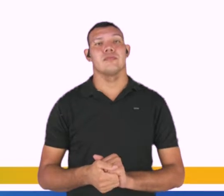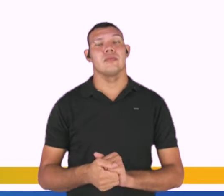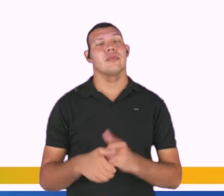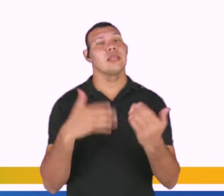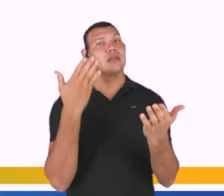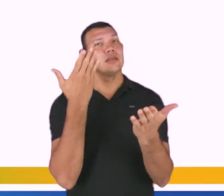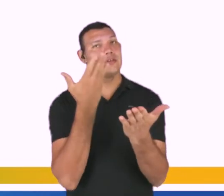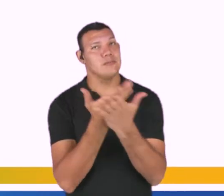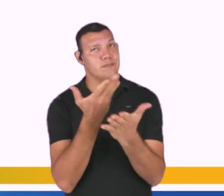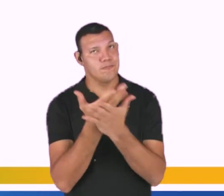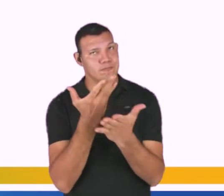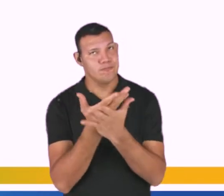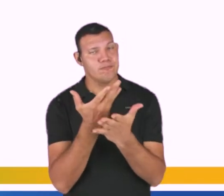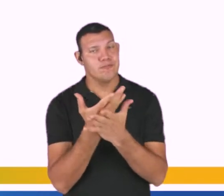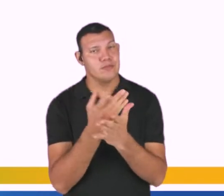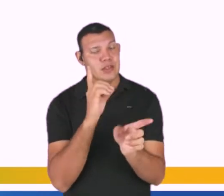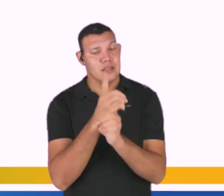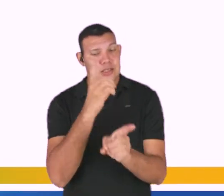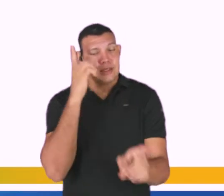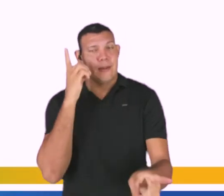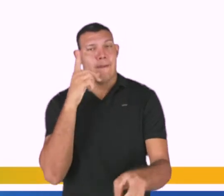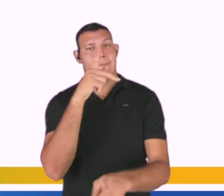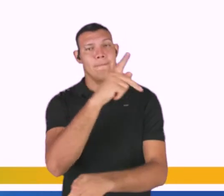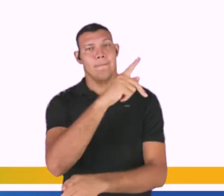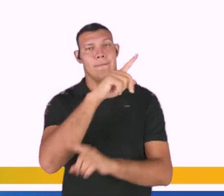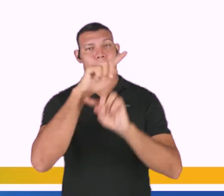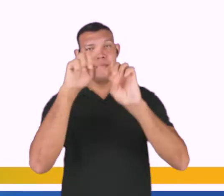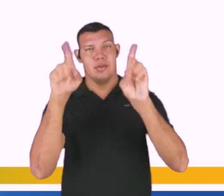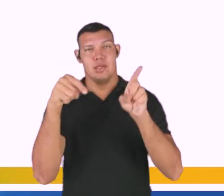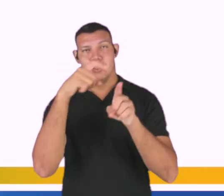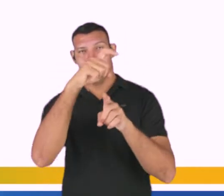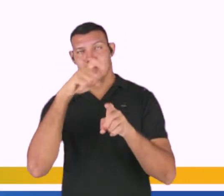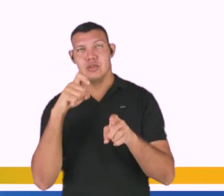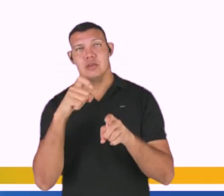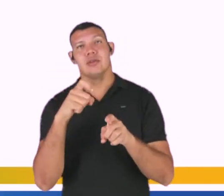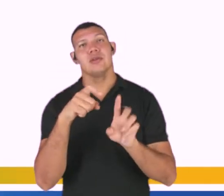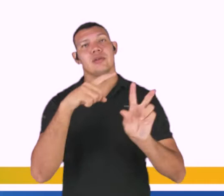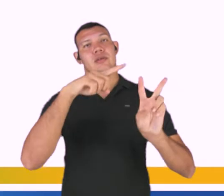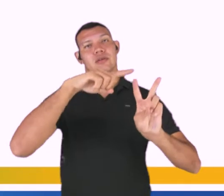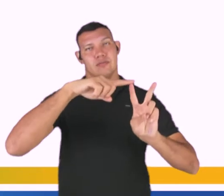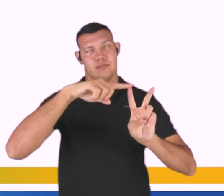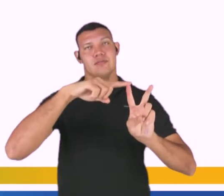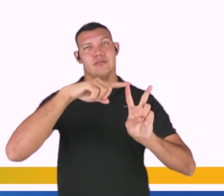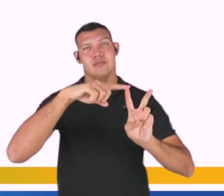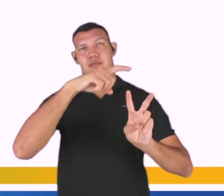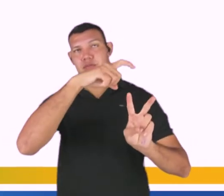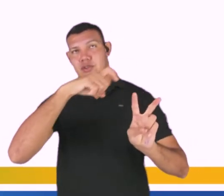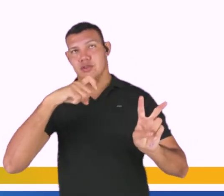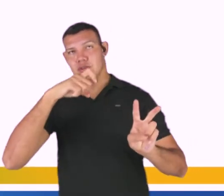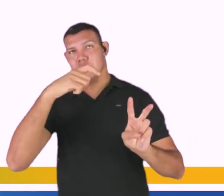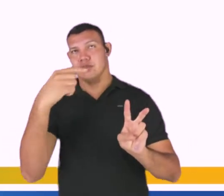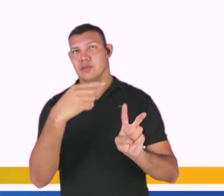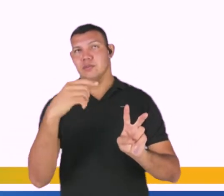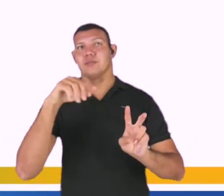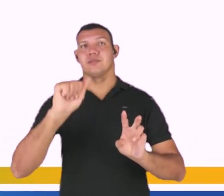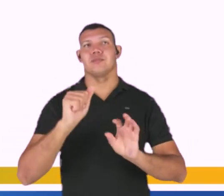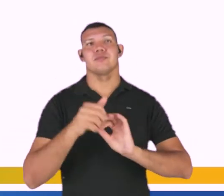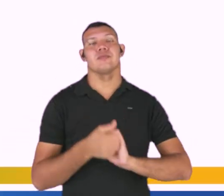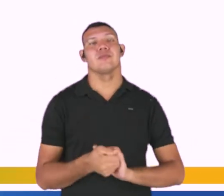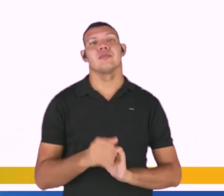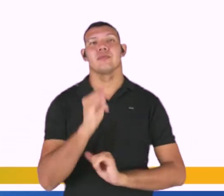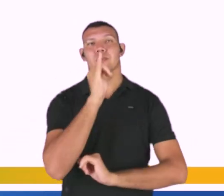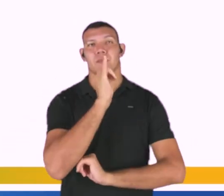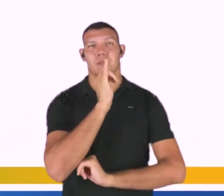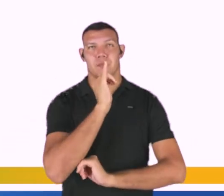podemos achar a perder x e a raiz de x menos Ah tudo bem Então olha só